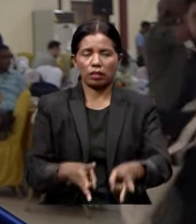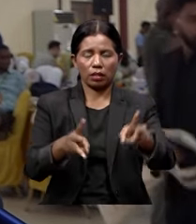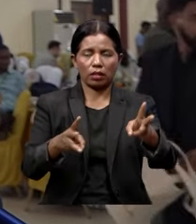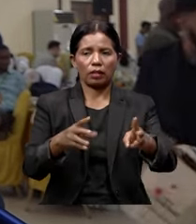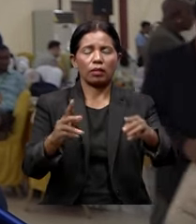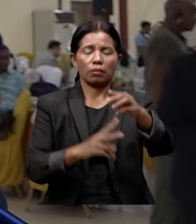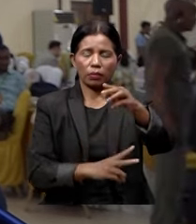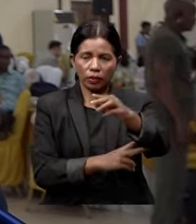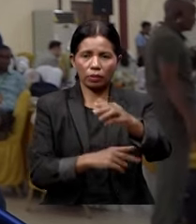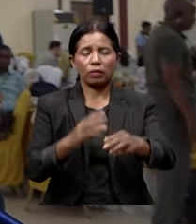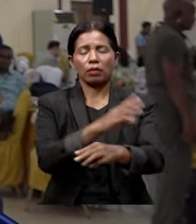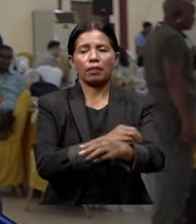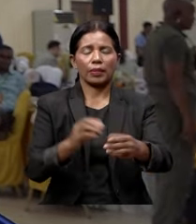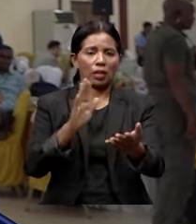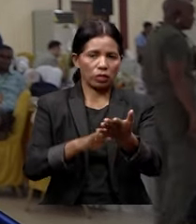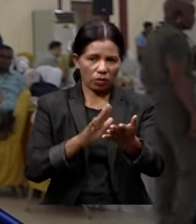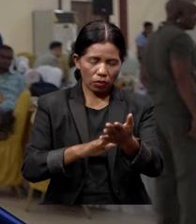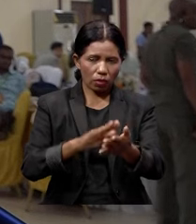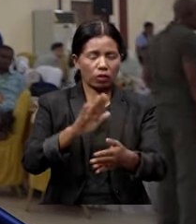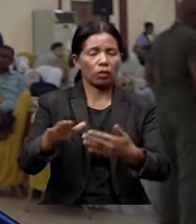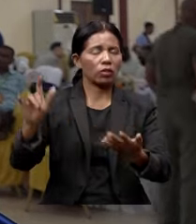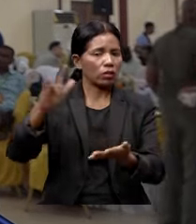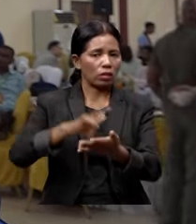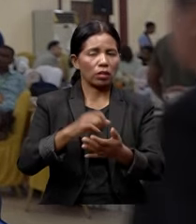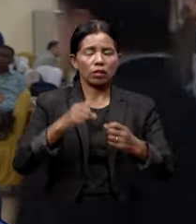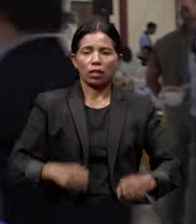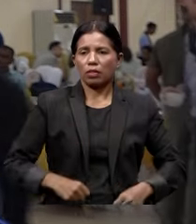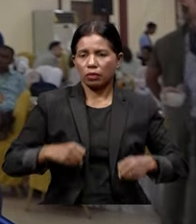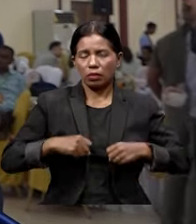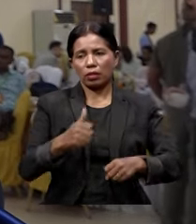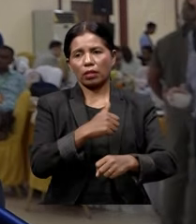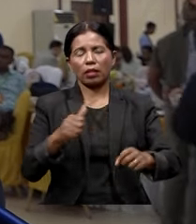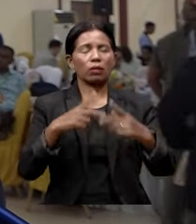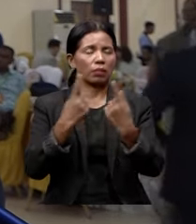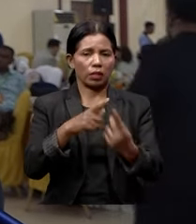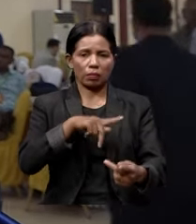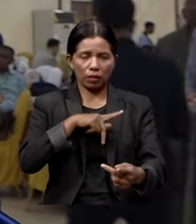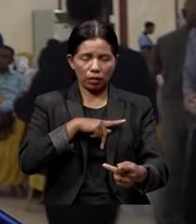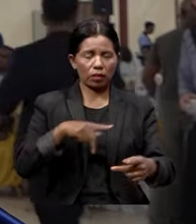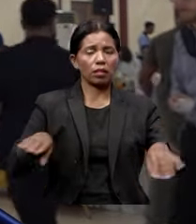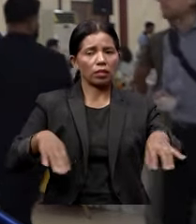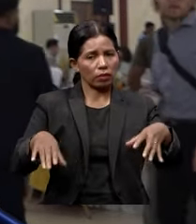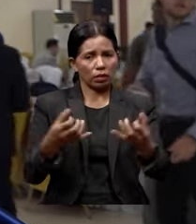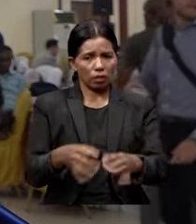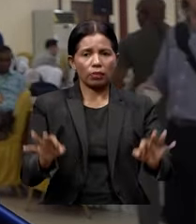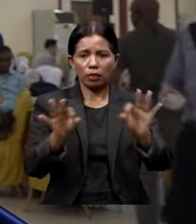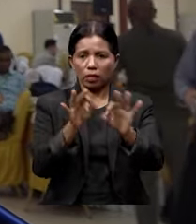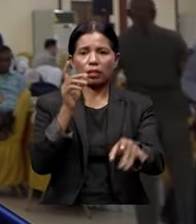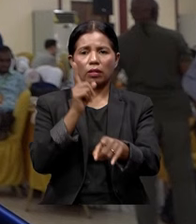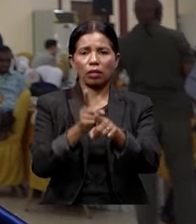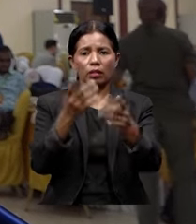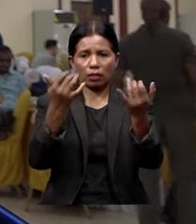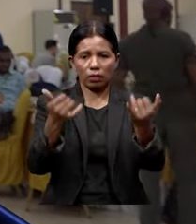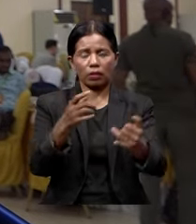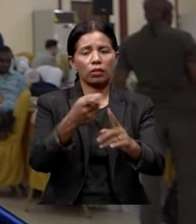porto, aeroporto, escola, saúde, roboat selo. Tamanema que o setor privado nina papel não é importante, agora dá um